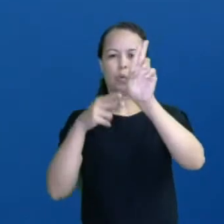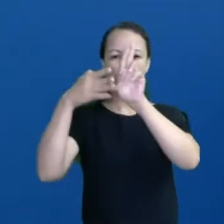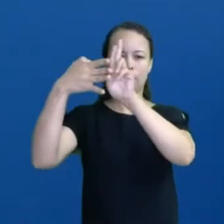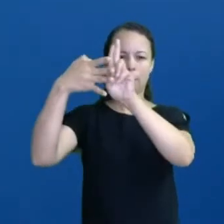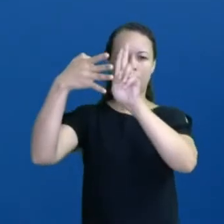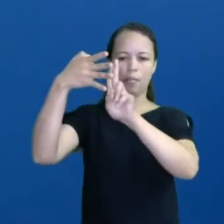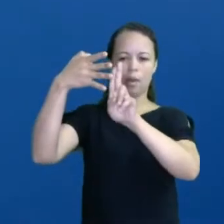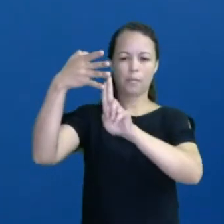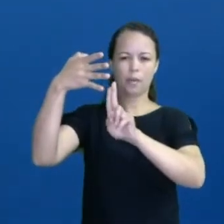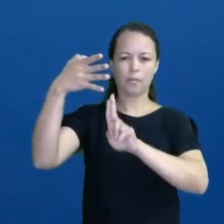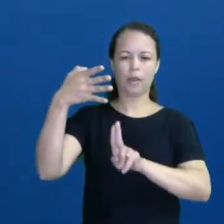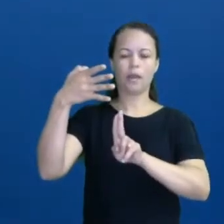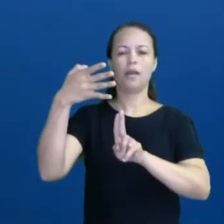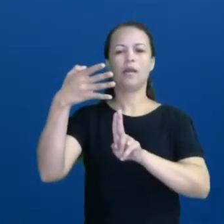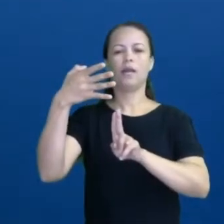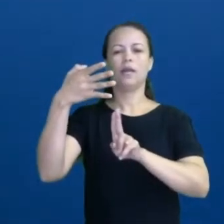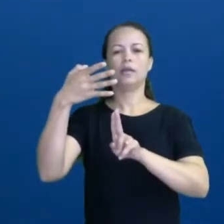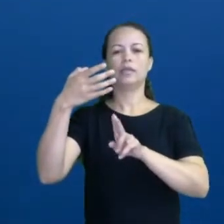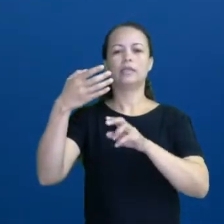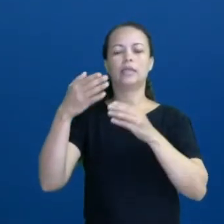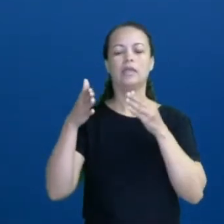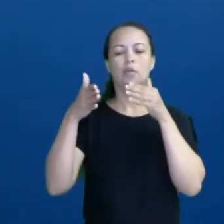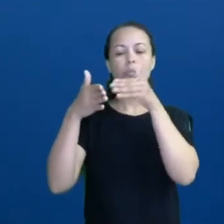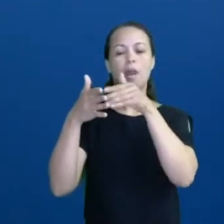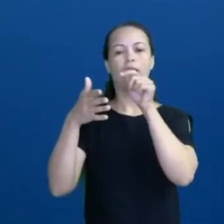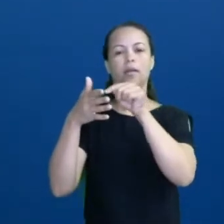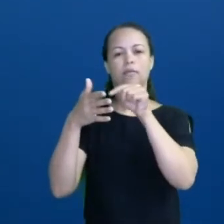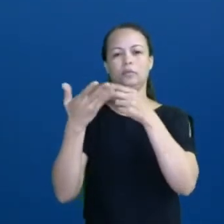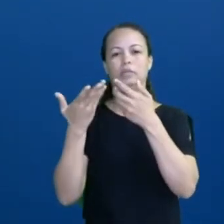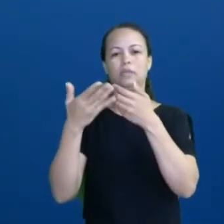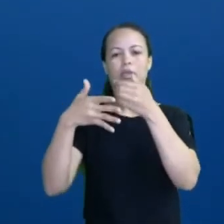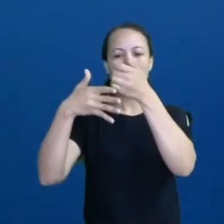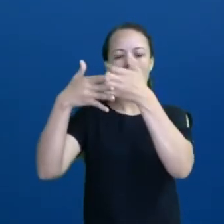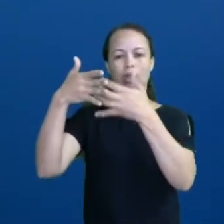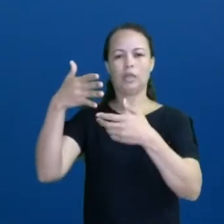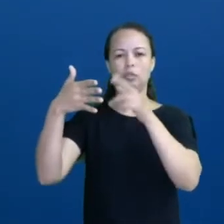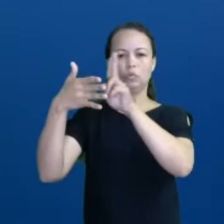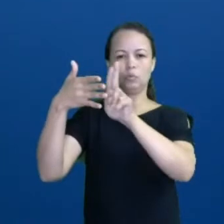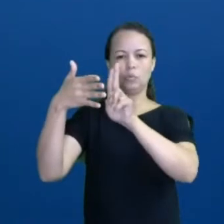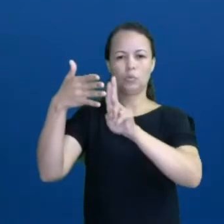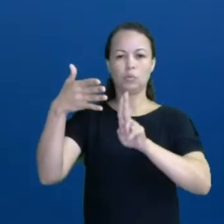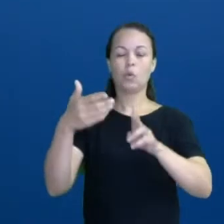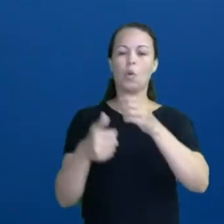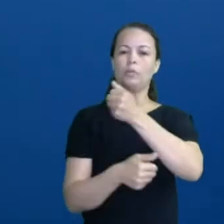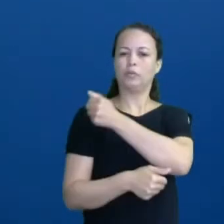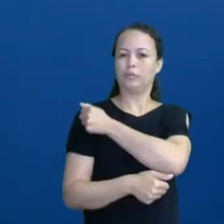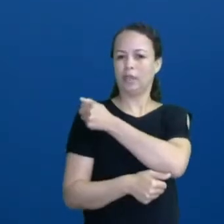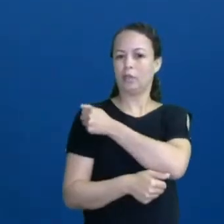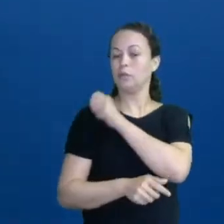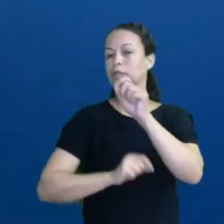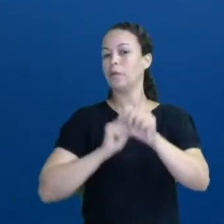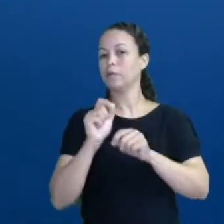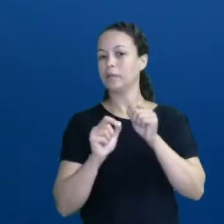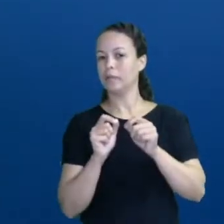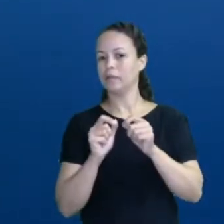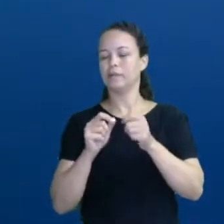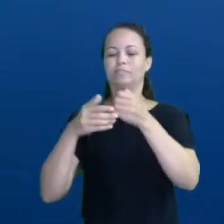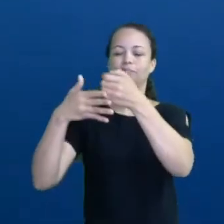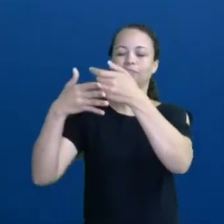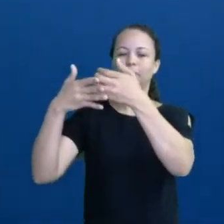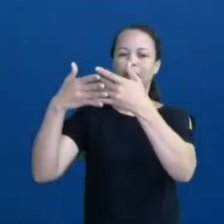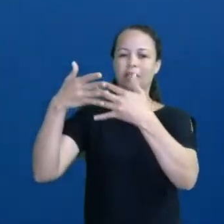embaixo do outro, e segue uma categoria, que nesse caso é a lista dos nomes dos alunos, é uma